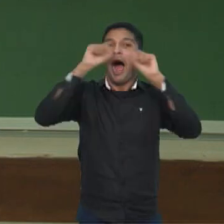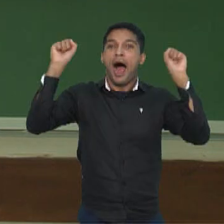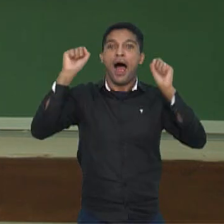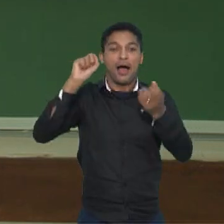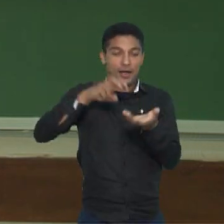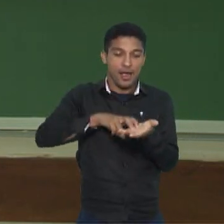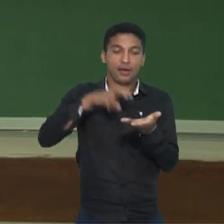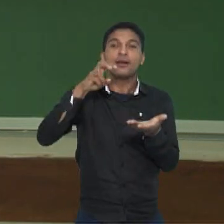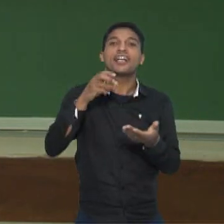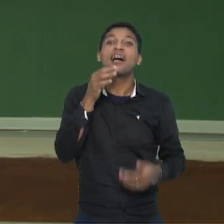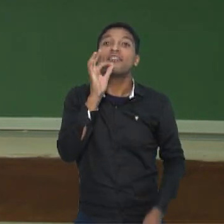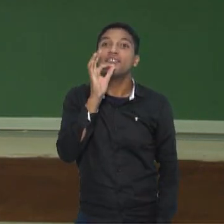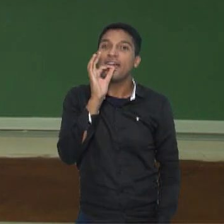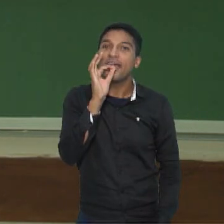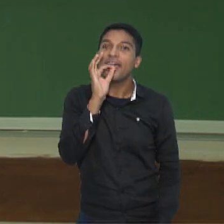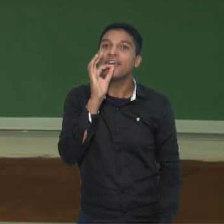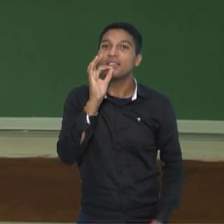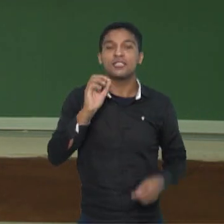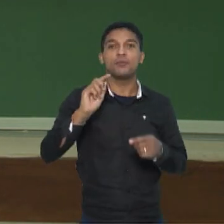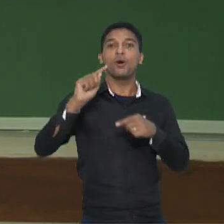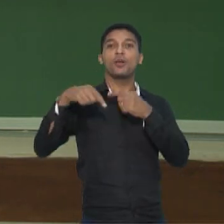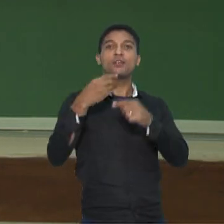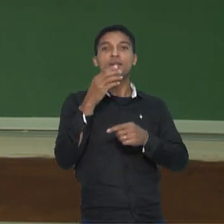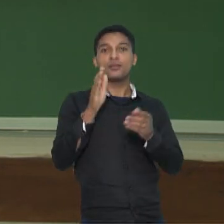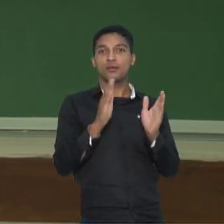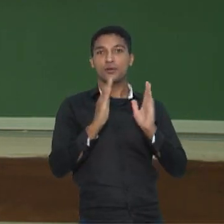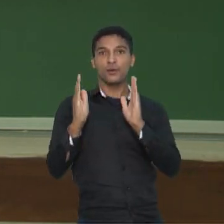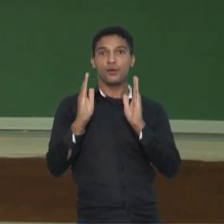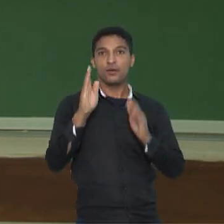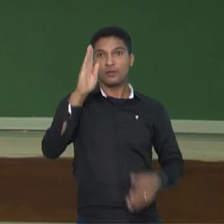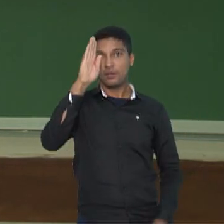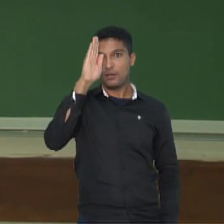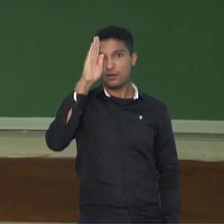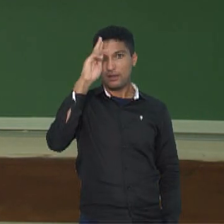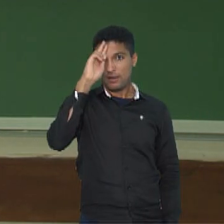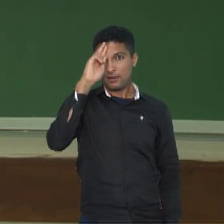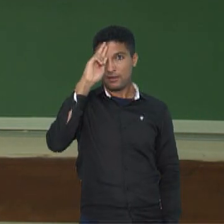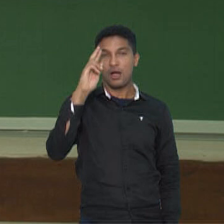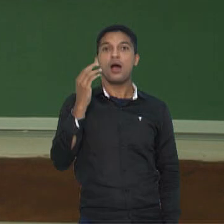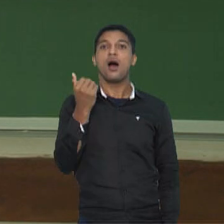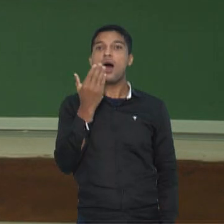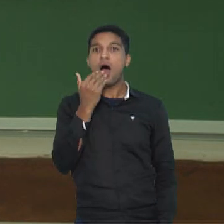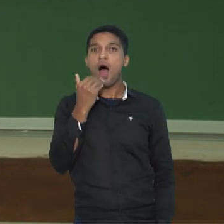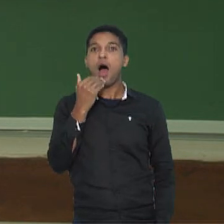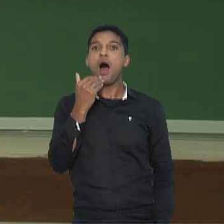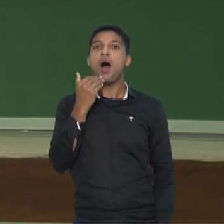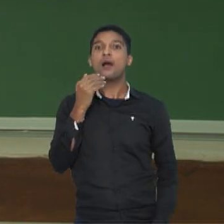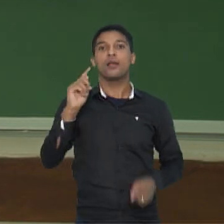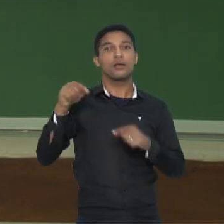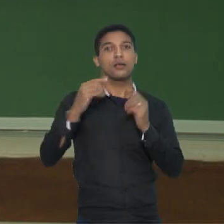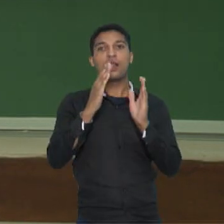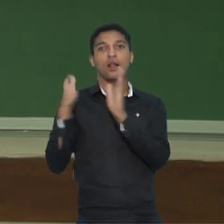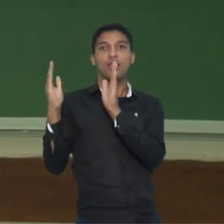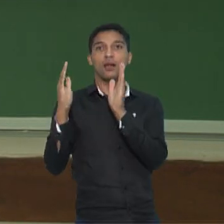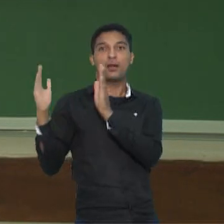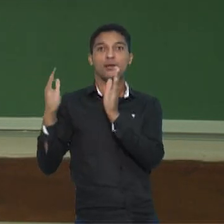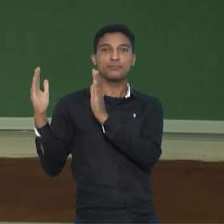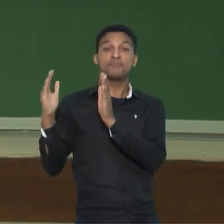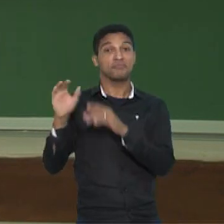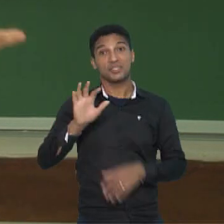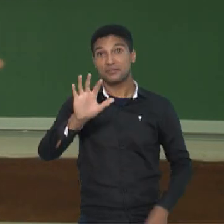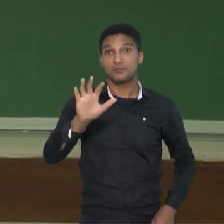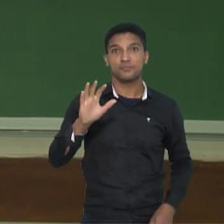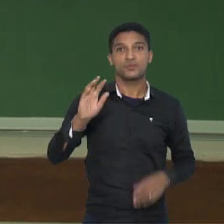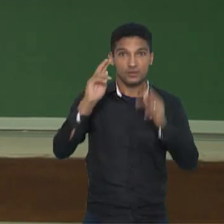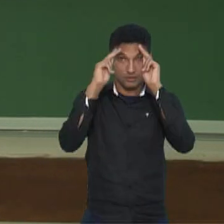primeira etapa do dia, depois almoçamos, nos preparamos para a segunda etapa do dia, assim vai. O ser humano tem que se alimentar,